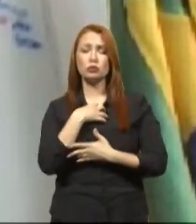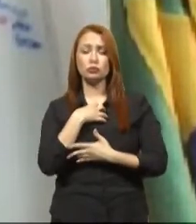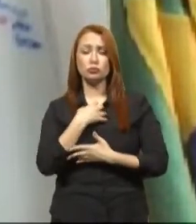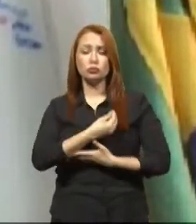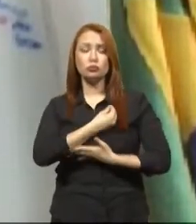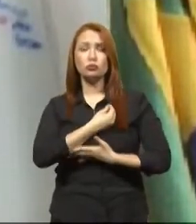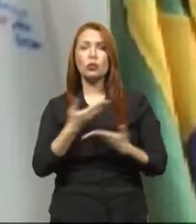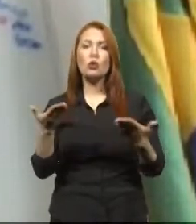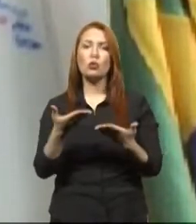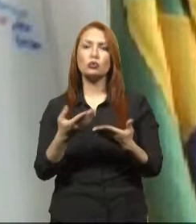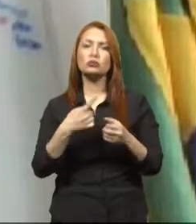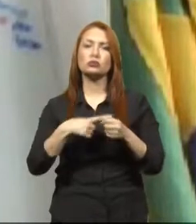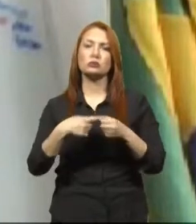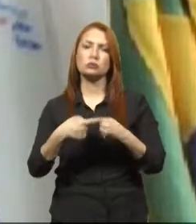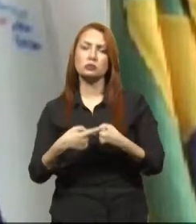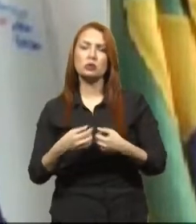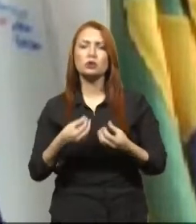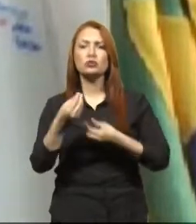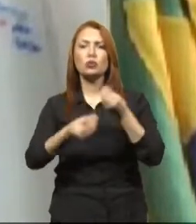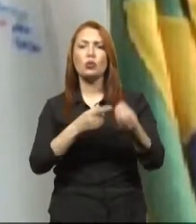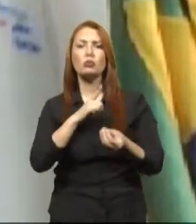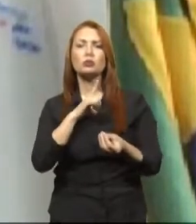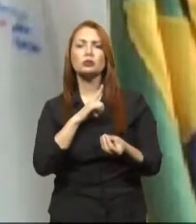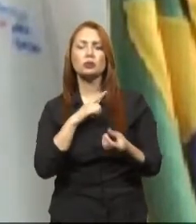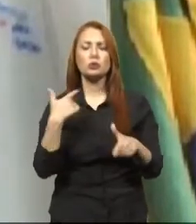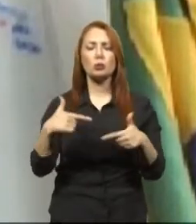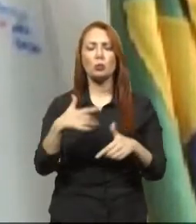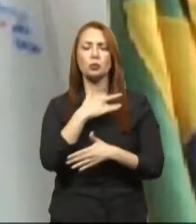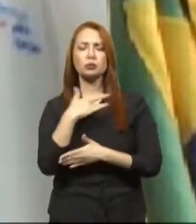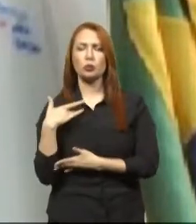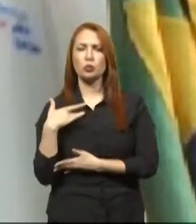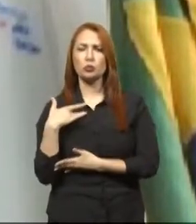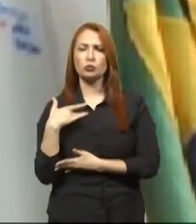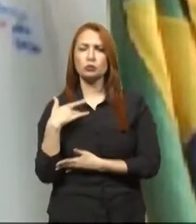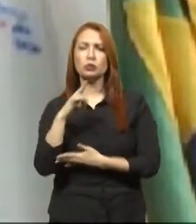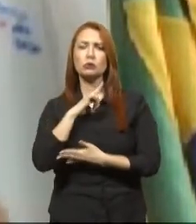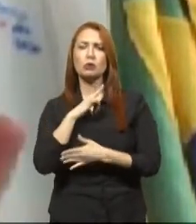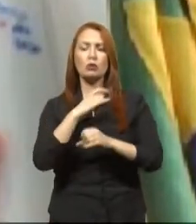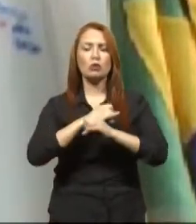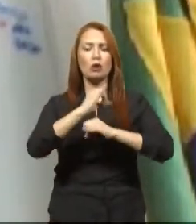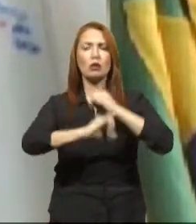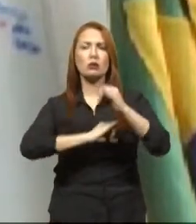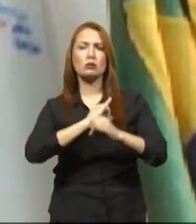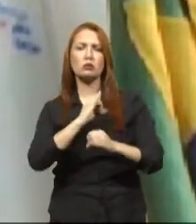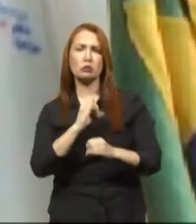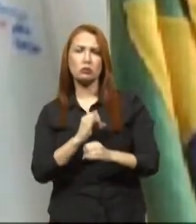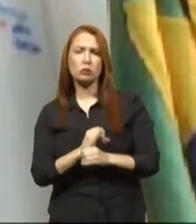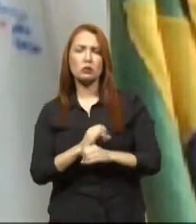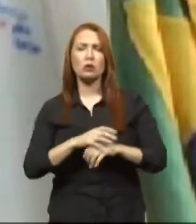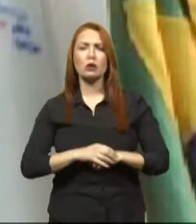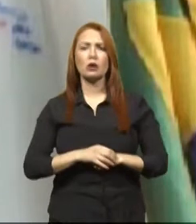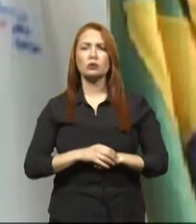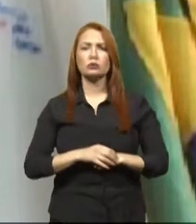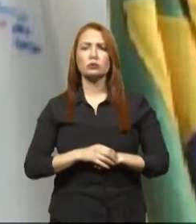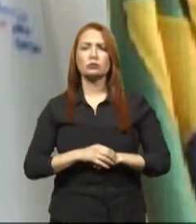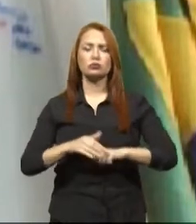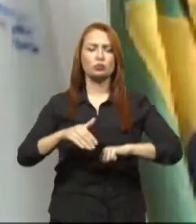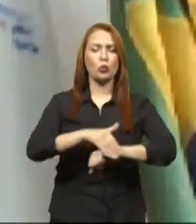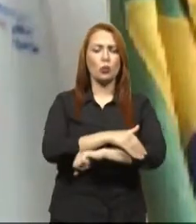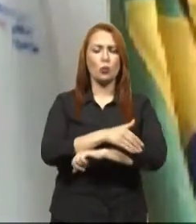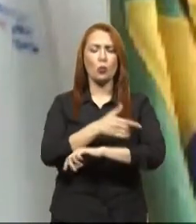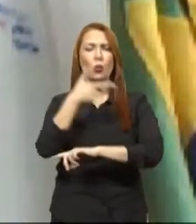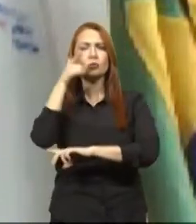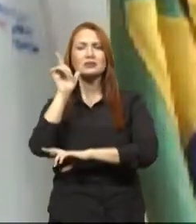nossas cidades, como a gente recebe serviços de saúde. Você vai ter internet tátil, você vai conseguir sentir as coisas, vai